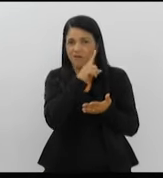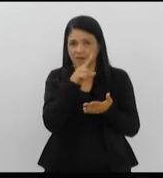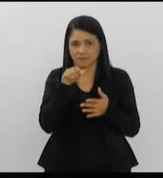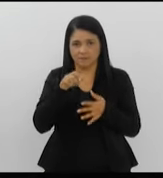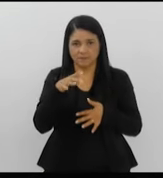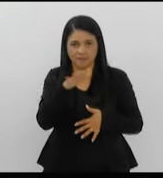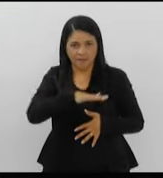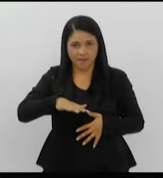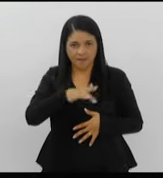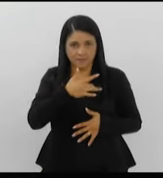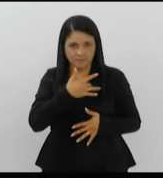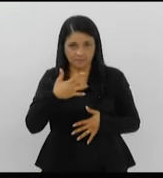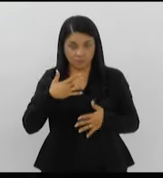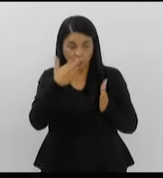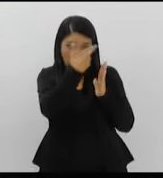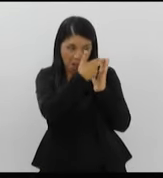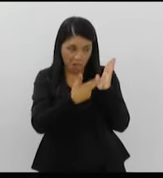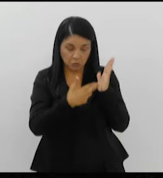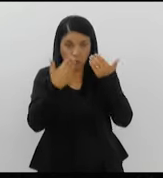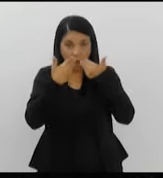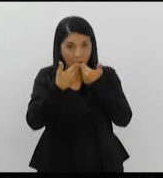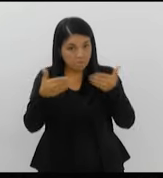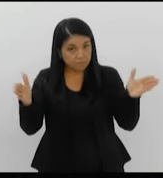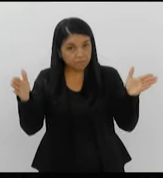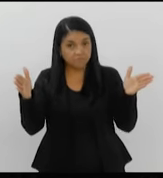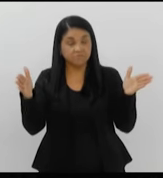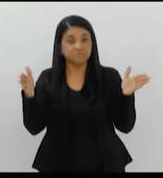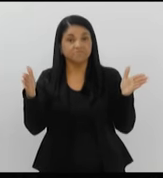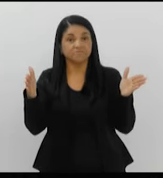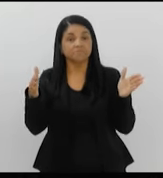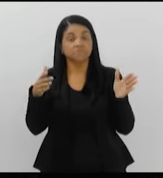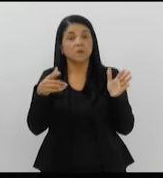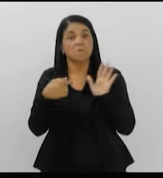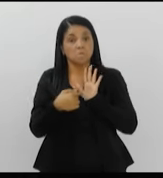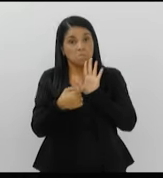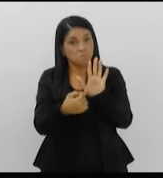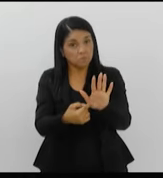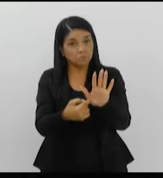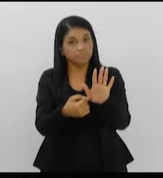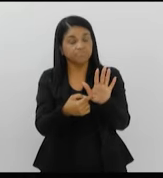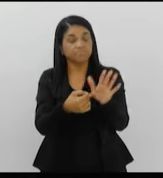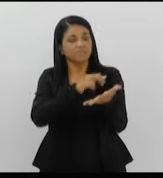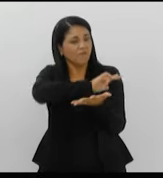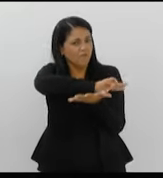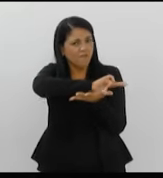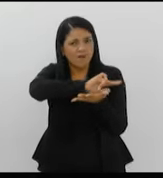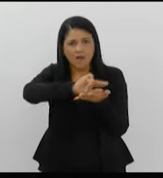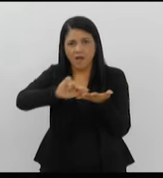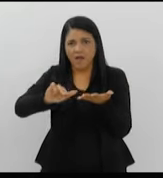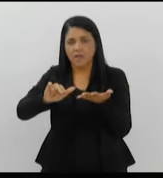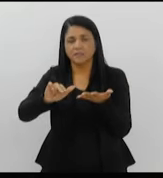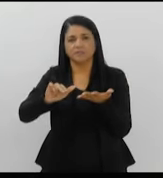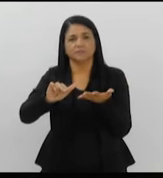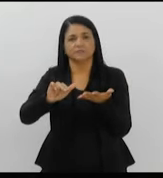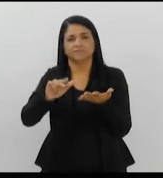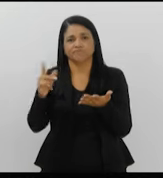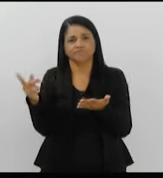E este relatório é público, constatou dezenas de